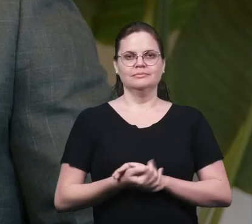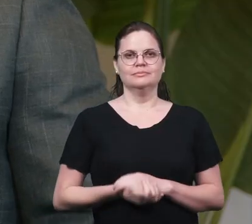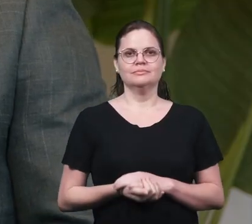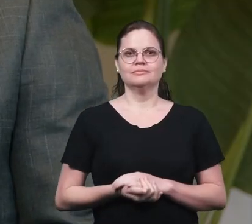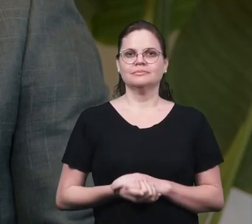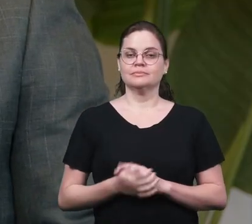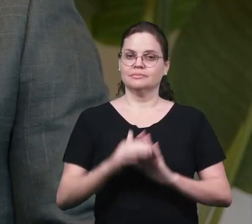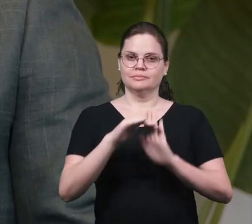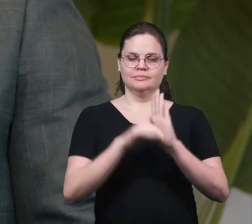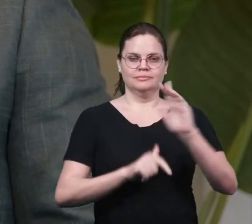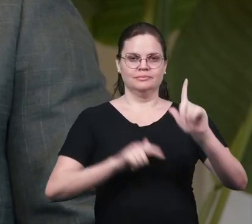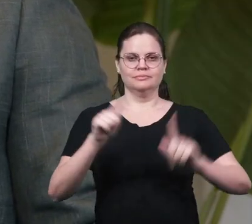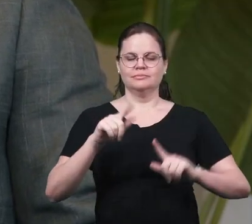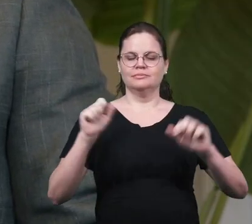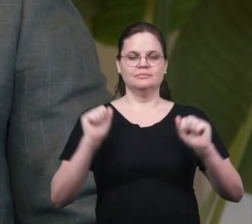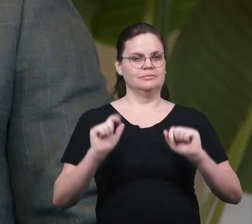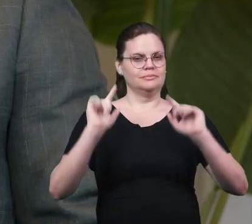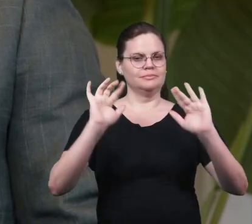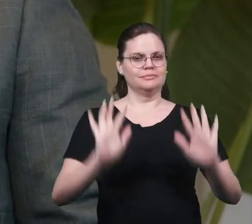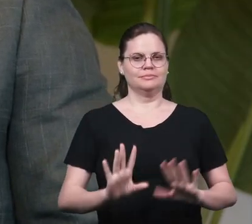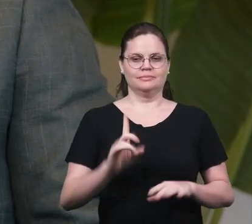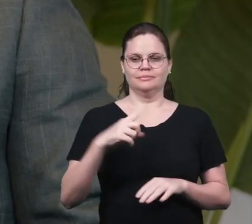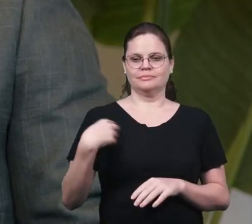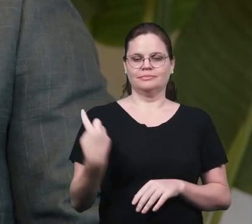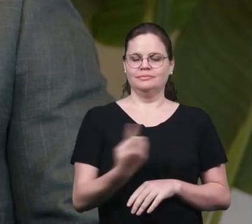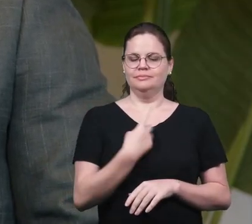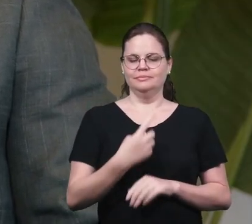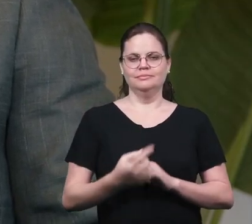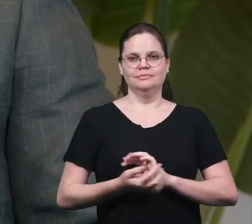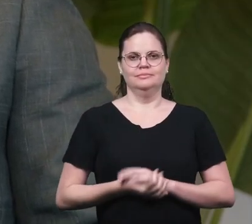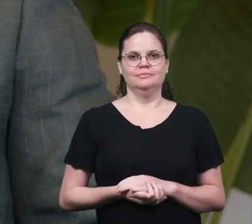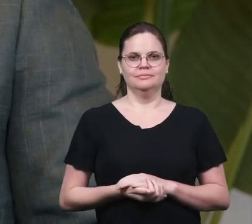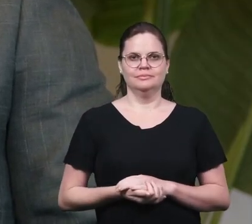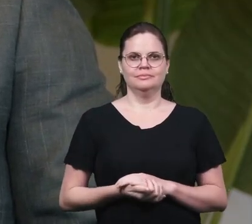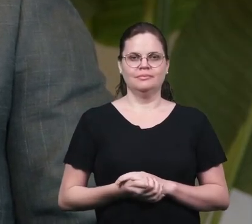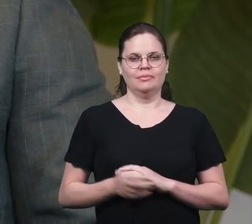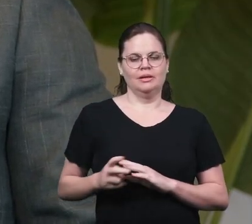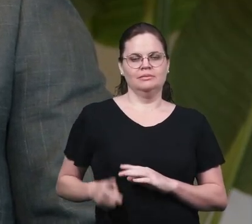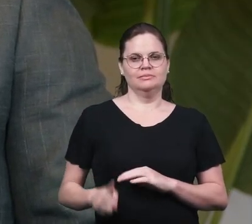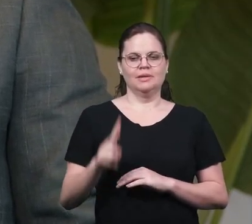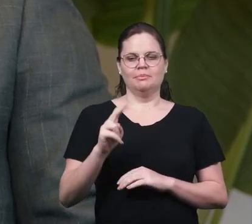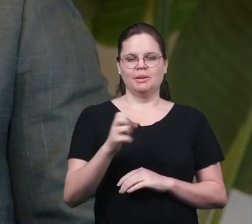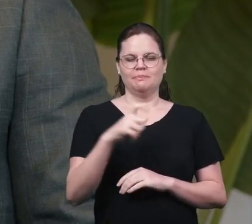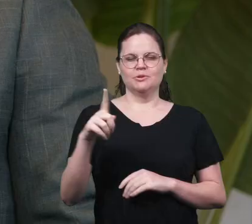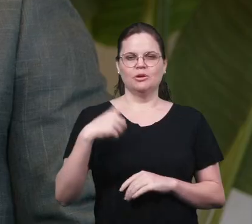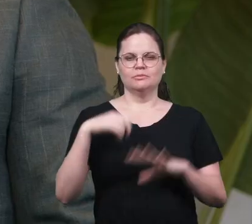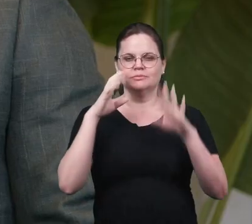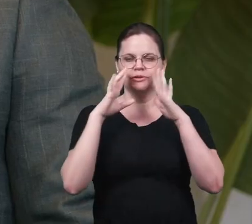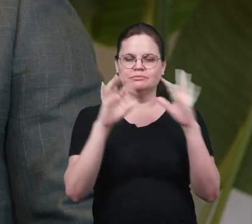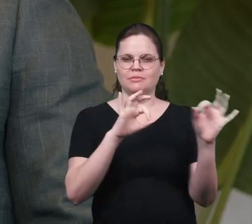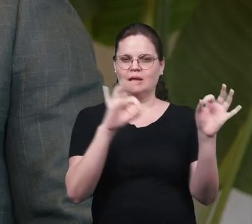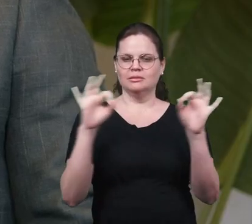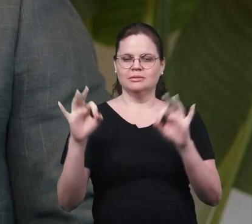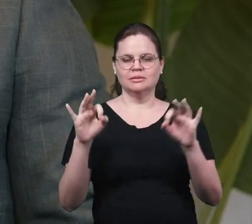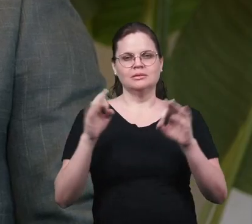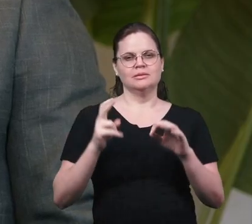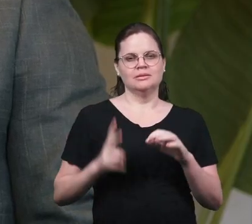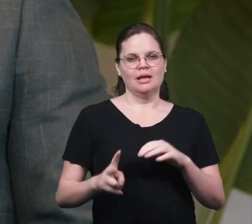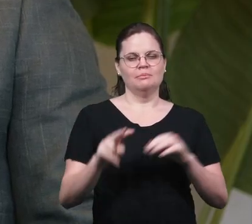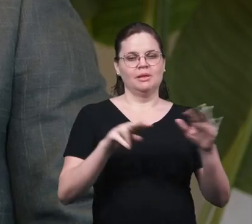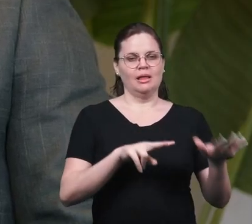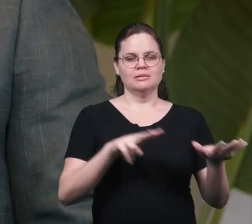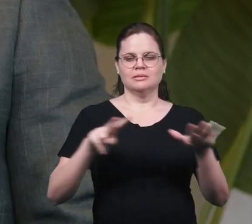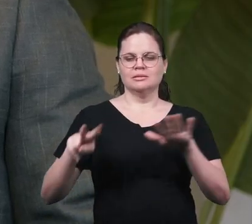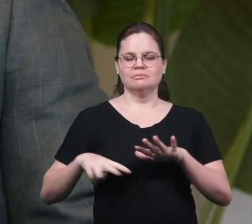Esse programa que tem sido uma bênção para todos nós. Cada episódio, a cada semana, somos